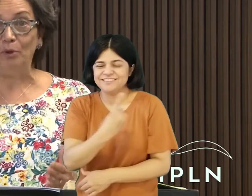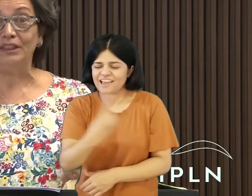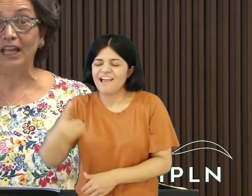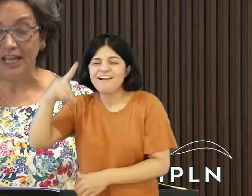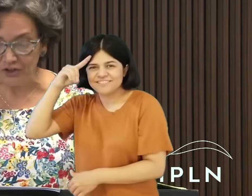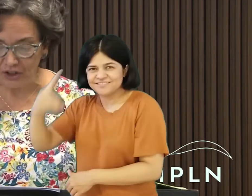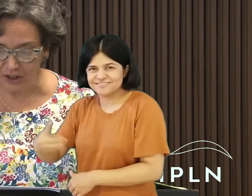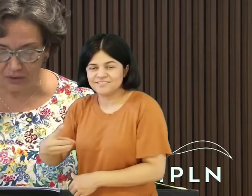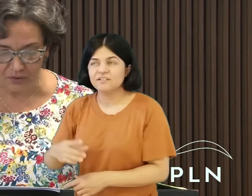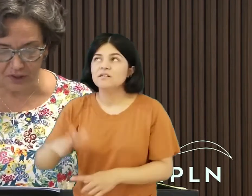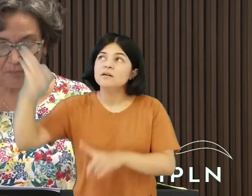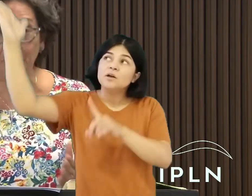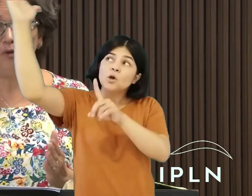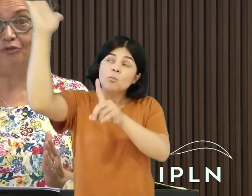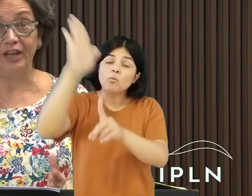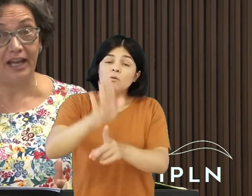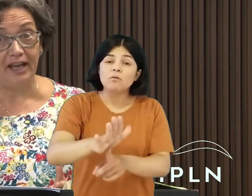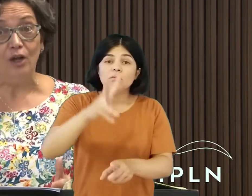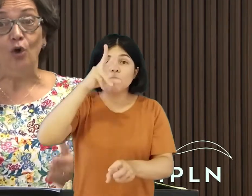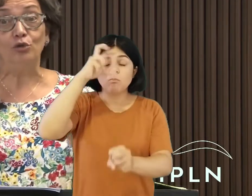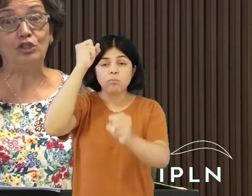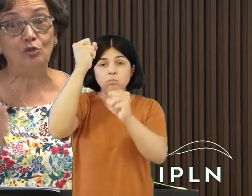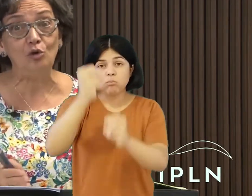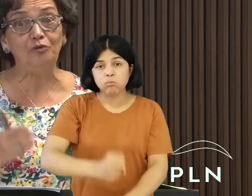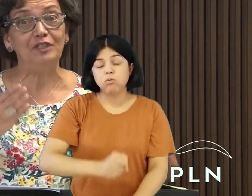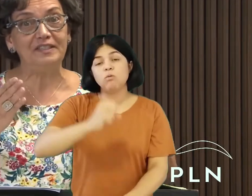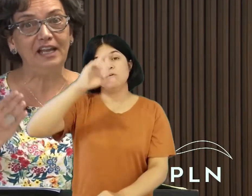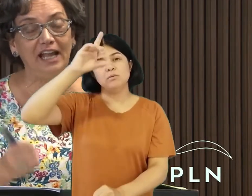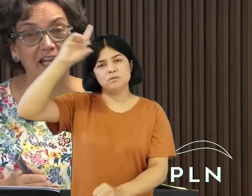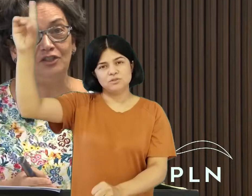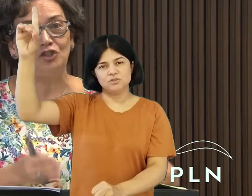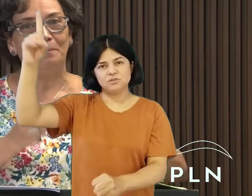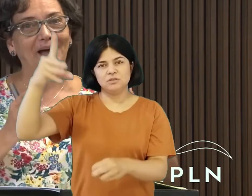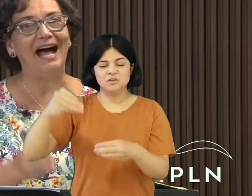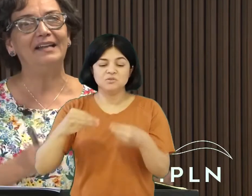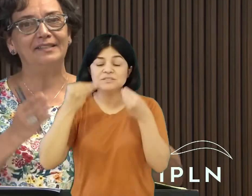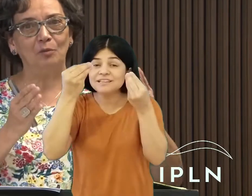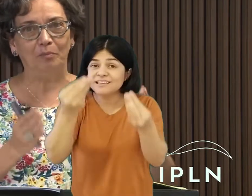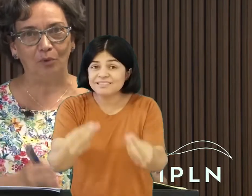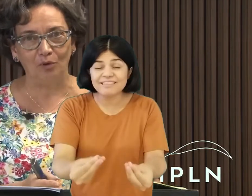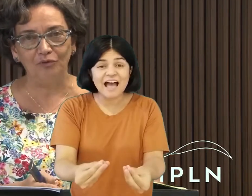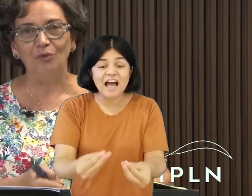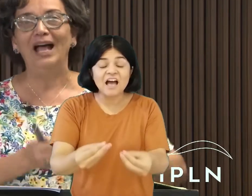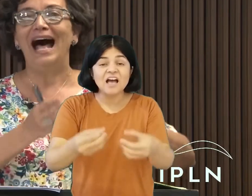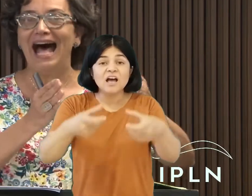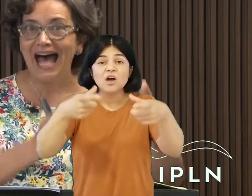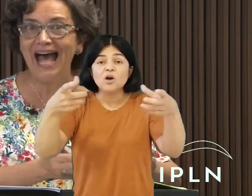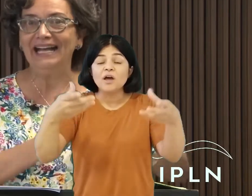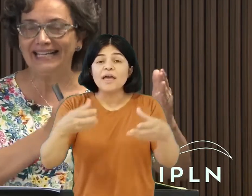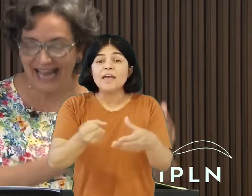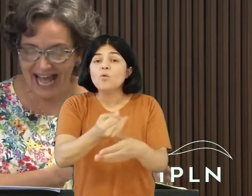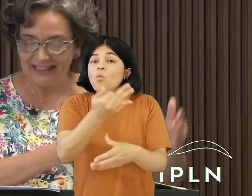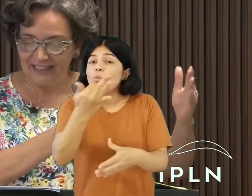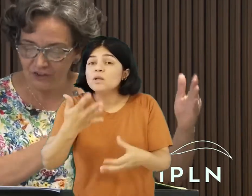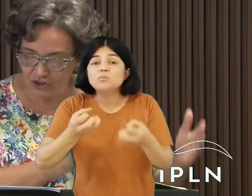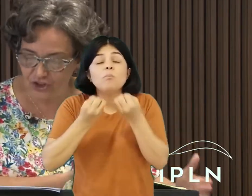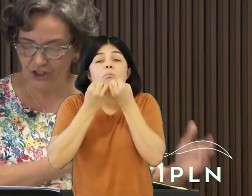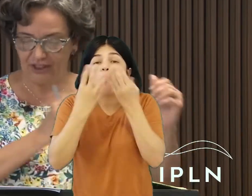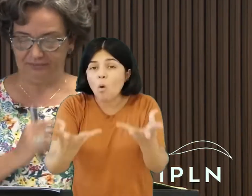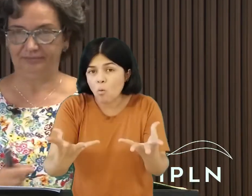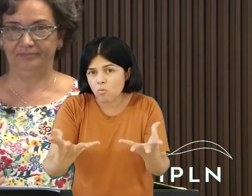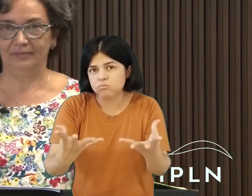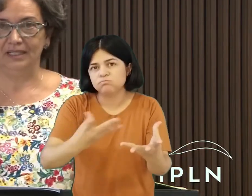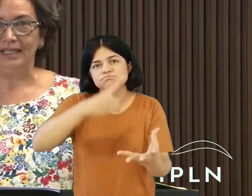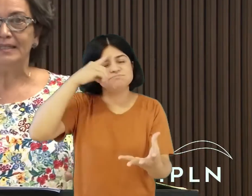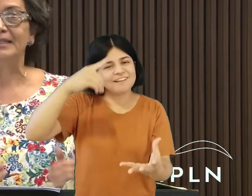do poder de Deus que provê o suficiente para seu povo a cada